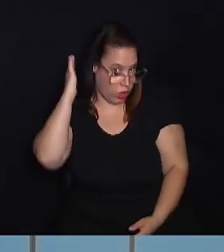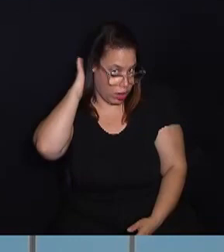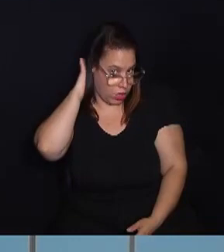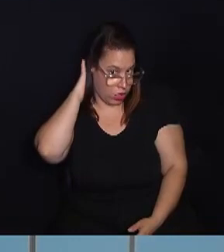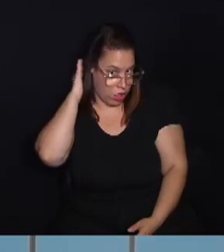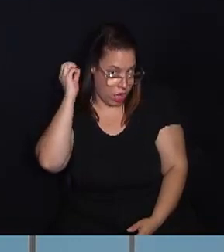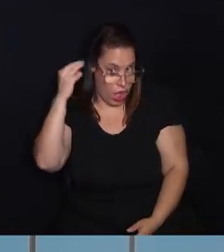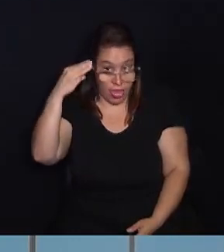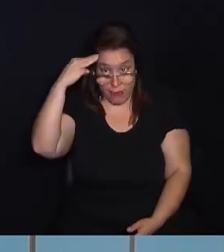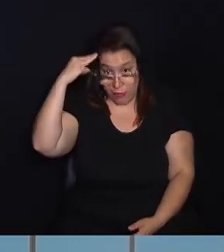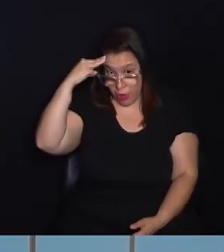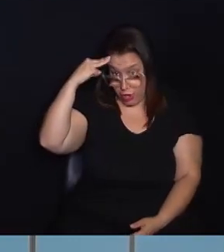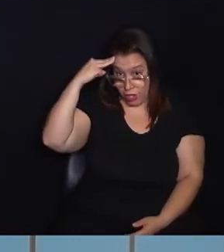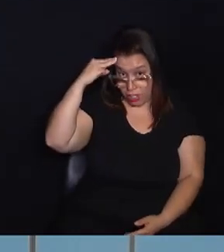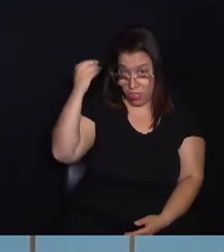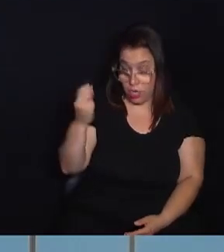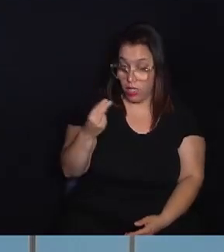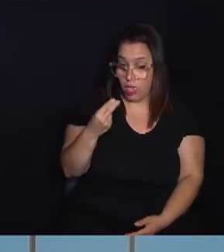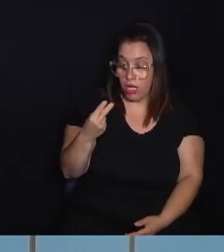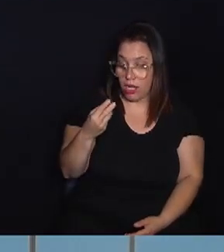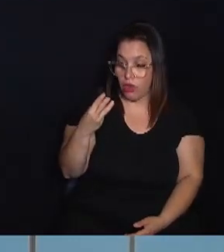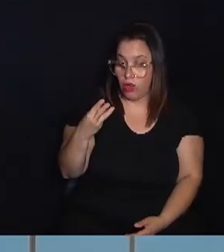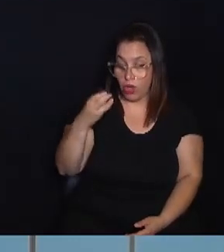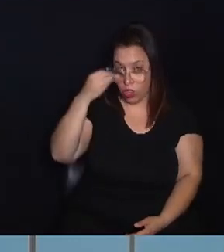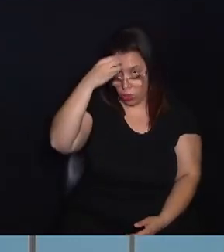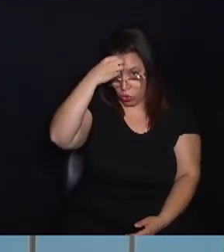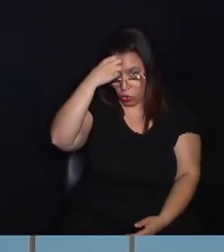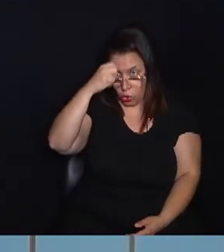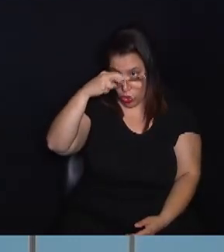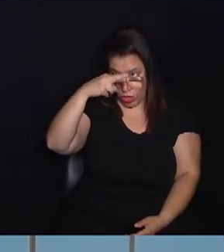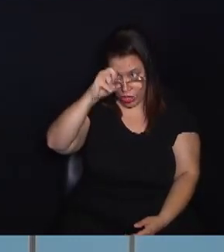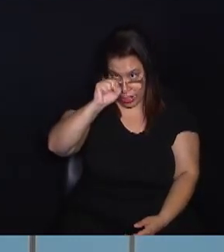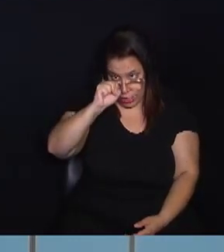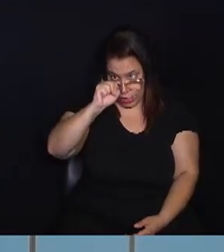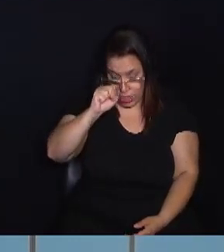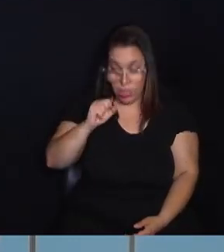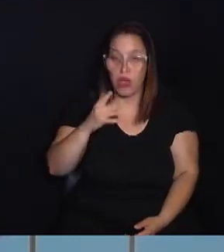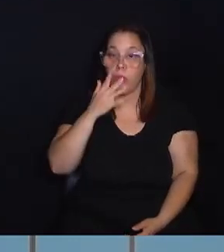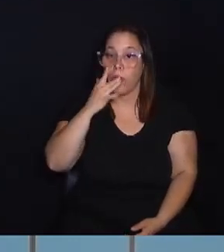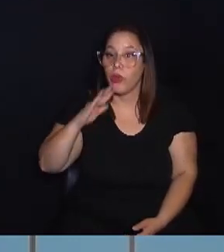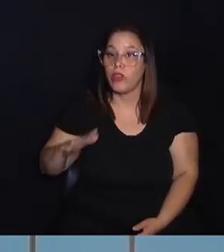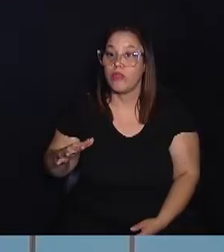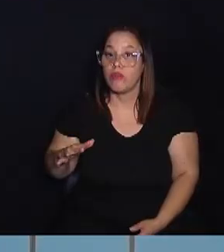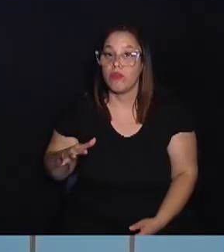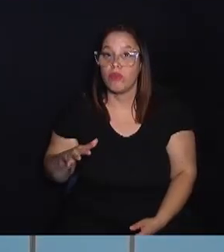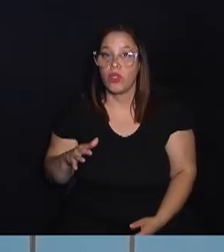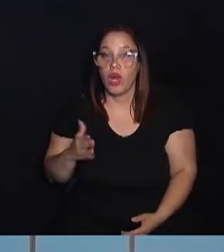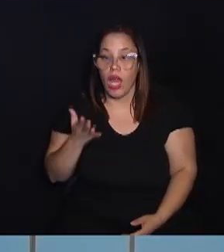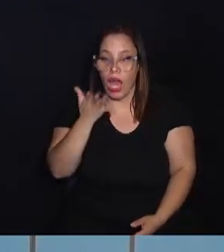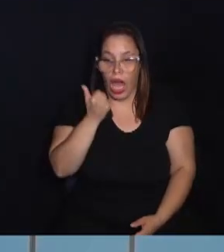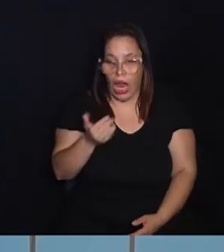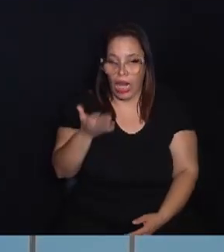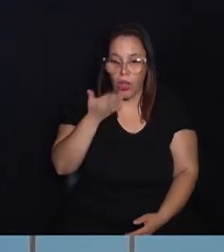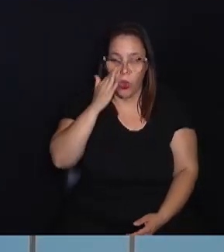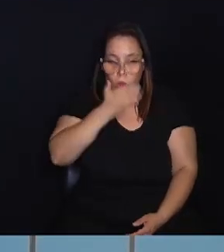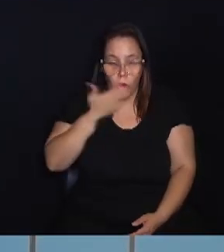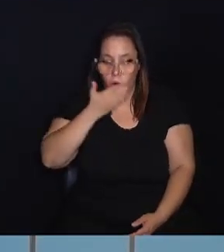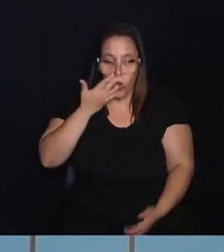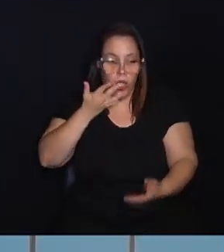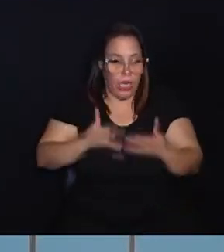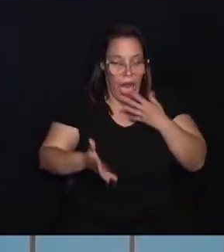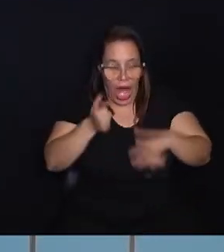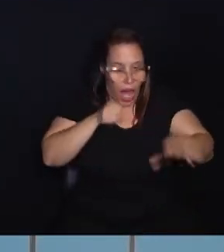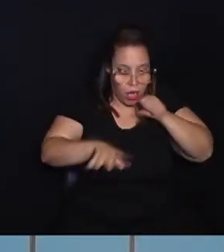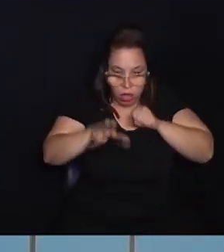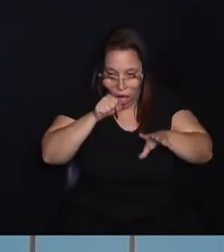da memória. E aos 23, do córtex. Tanto é que uma criança começa a comer doce sem parar,